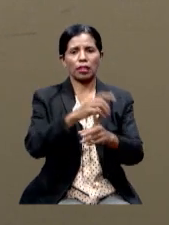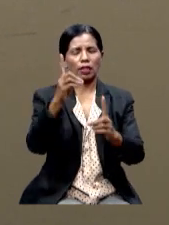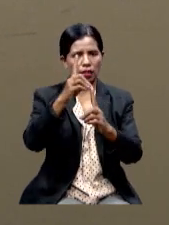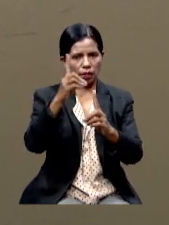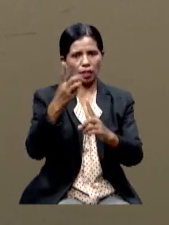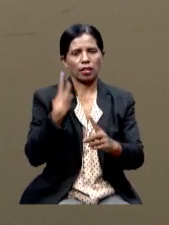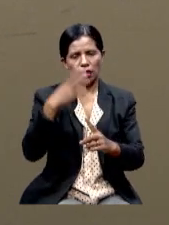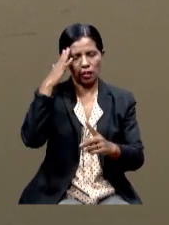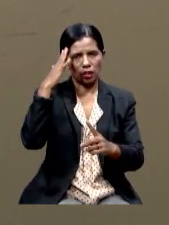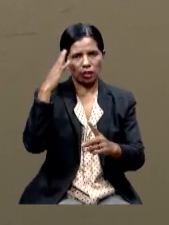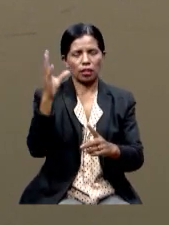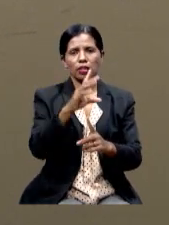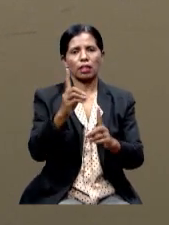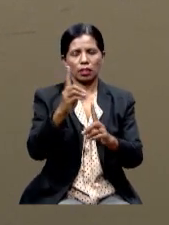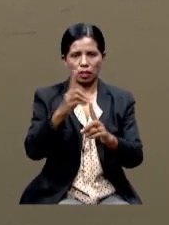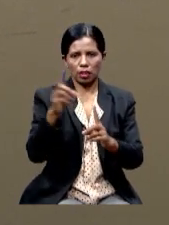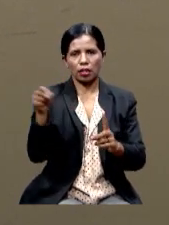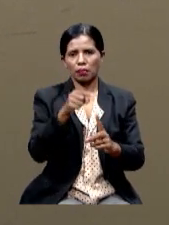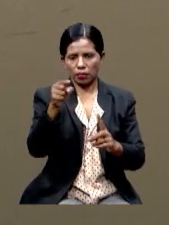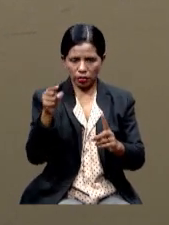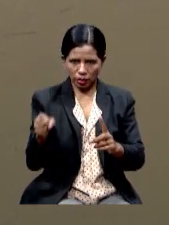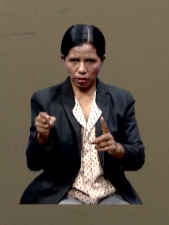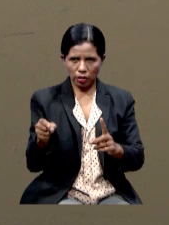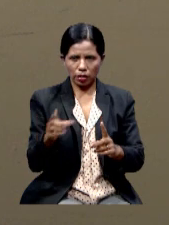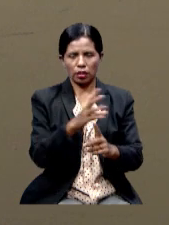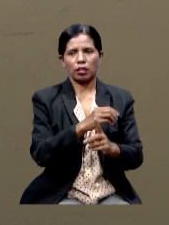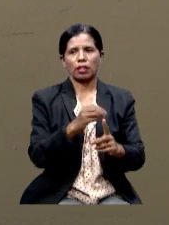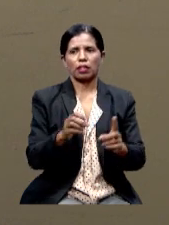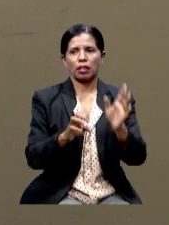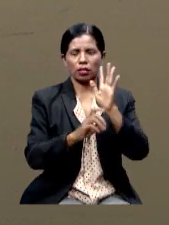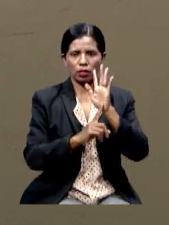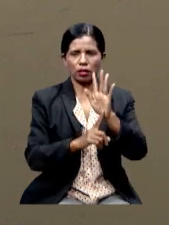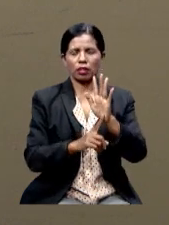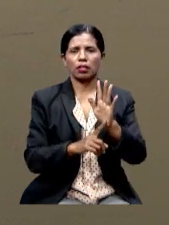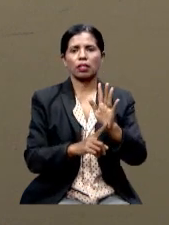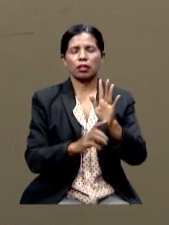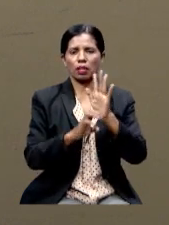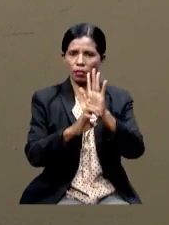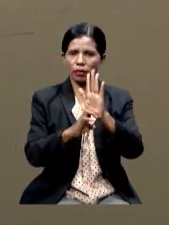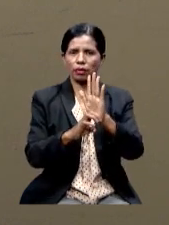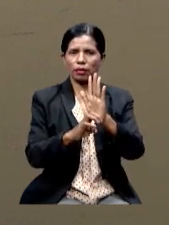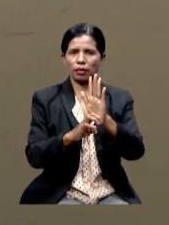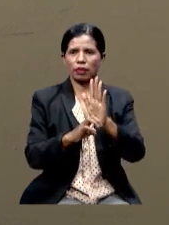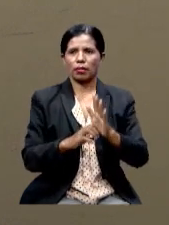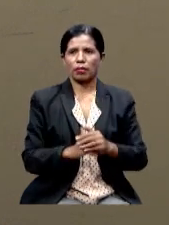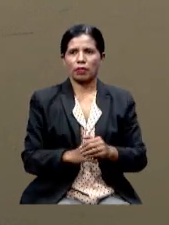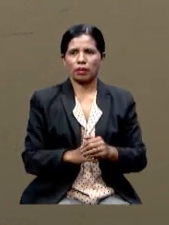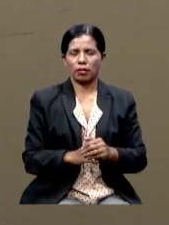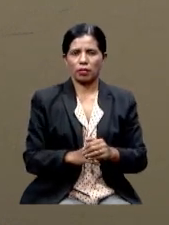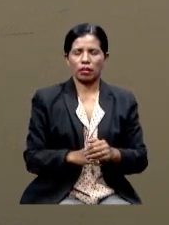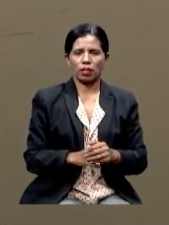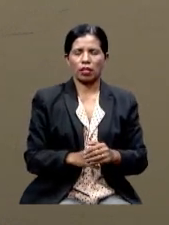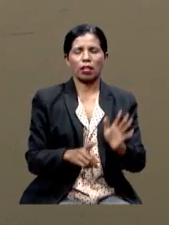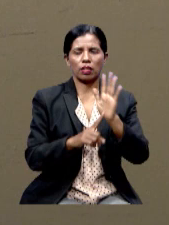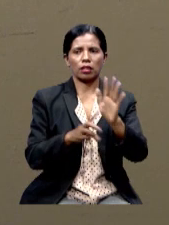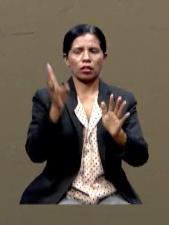ninia porcentagem do produto de balo, por exemplo, simplicida, ou for exemplo, simplicida, anessa, álcool.